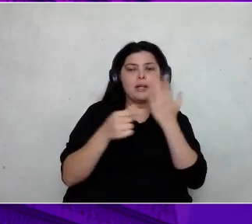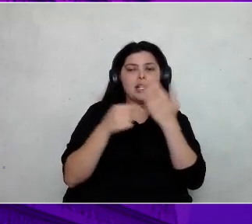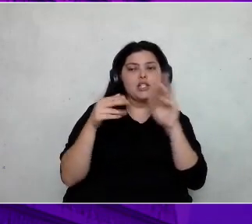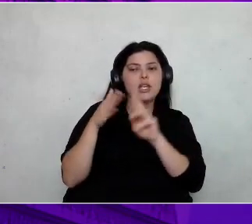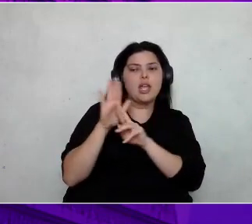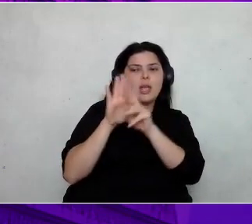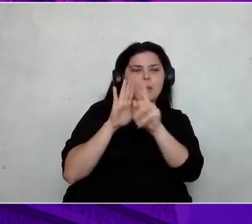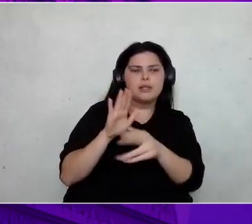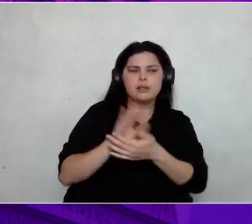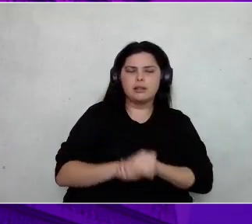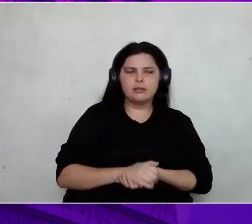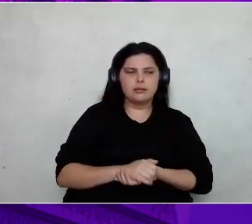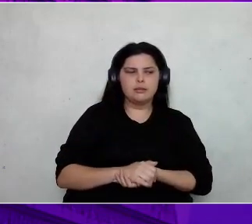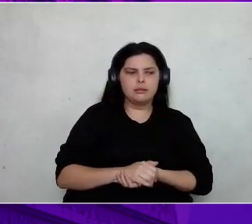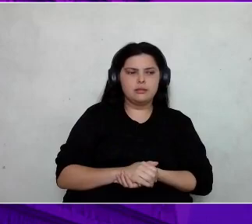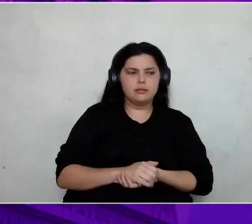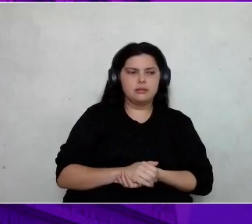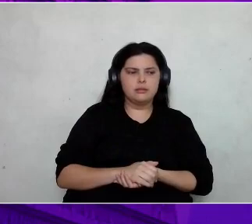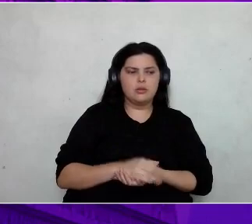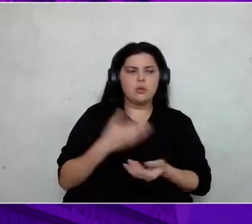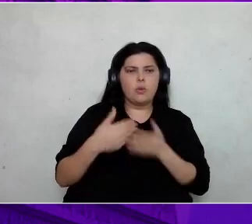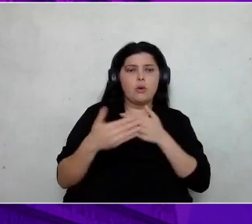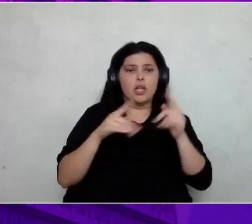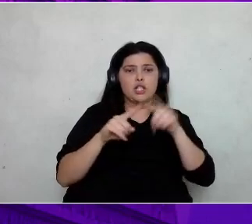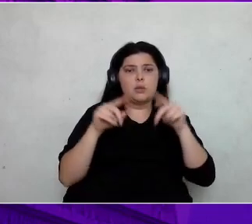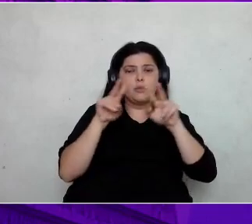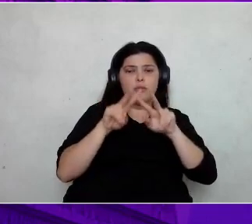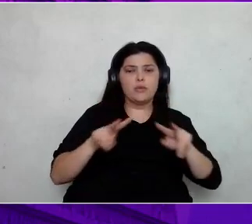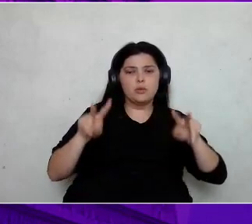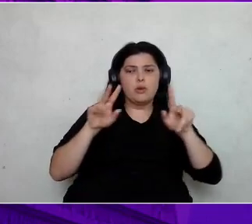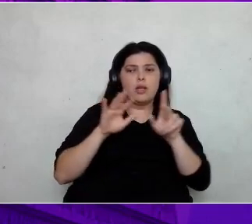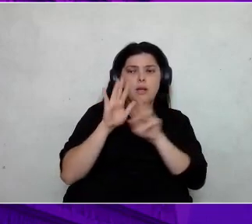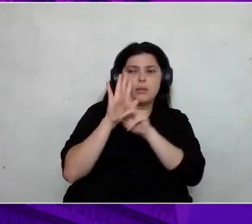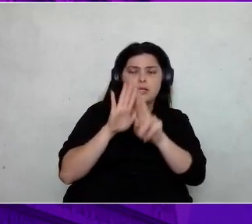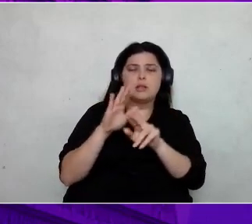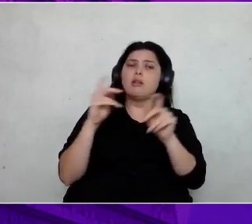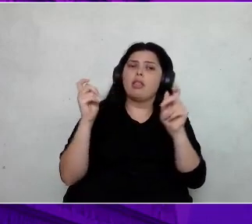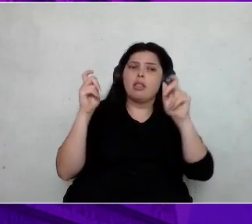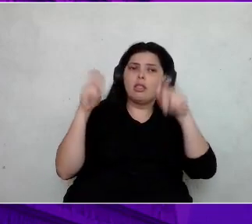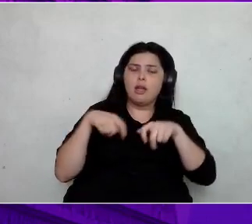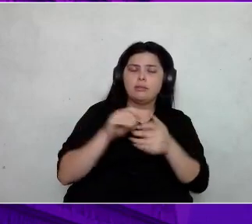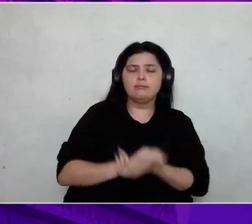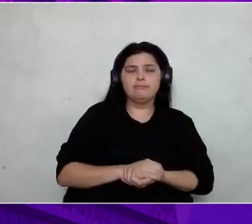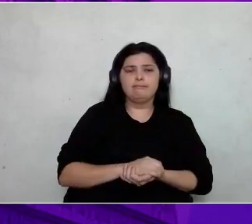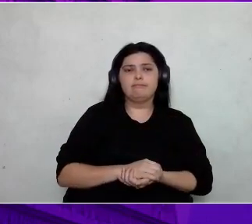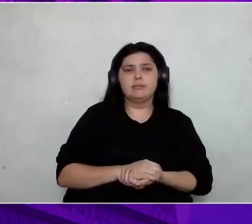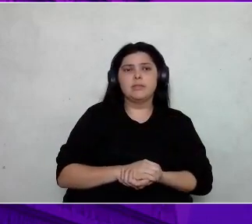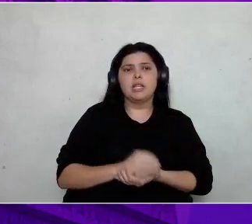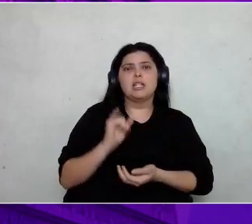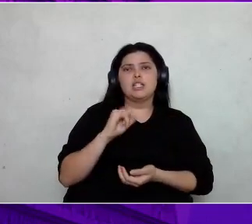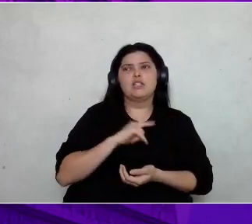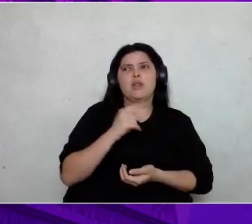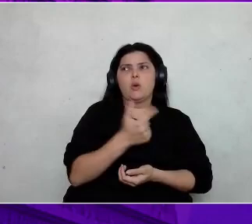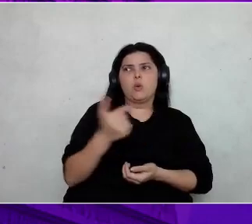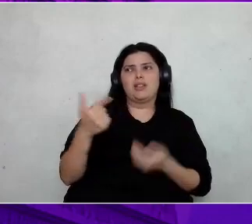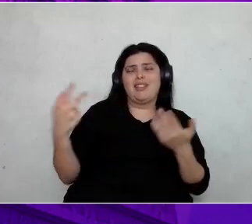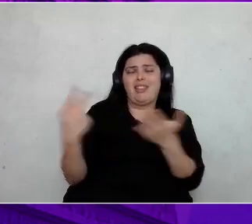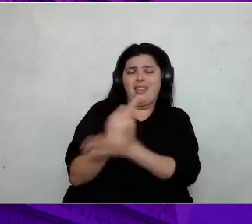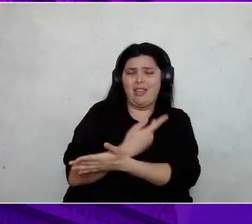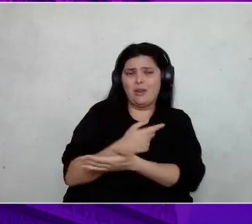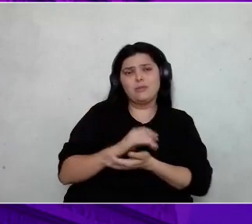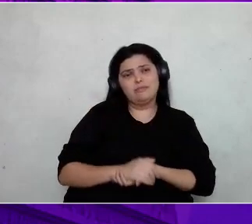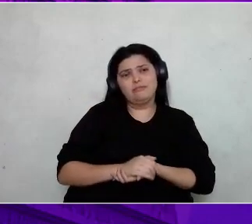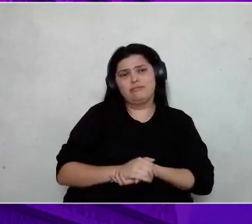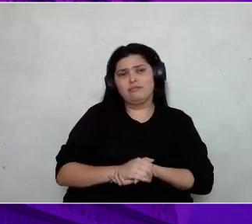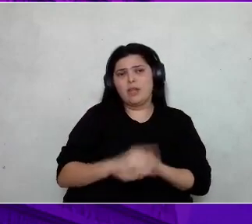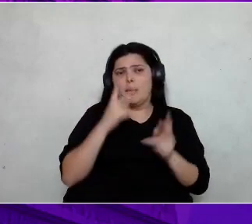qualquer representação visual dos dados é uma representação visual dos dados. A menos que ela esteja completamente errada, ela vai ser uma